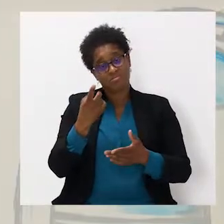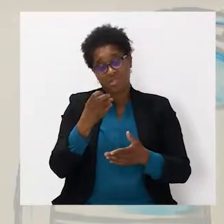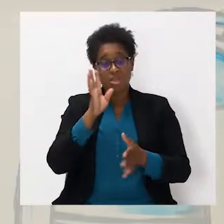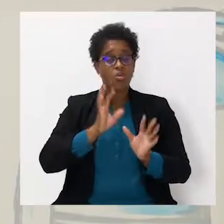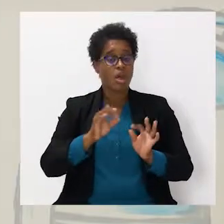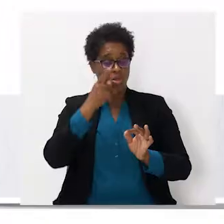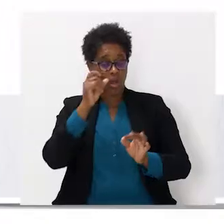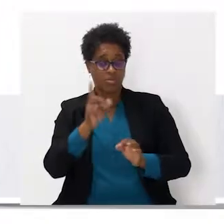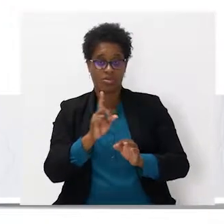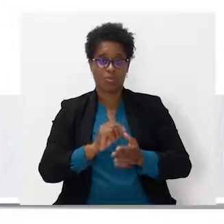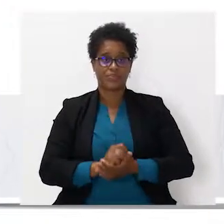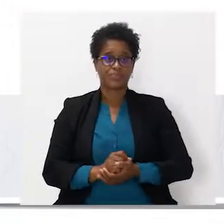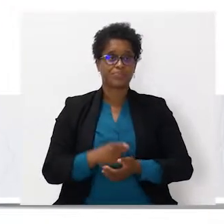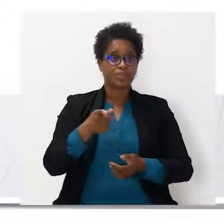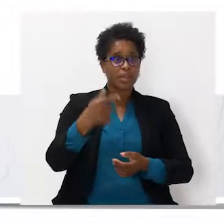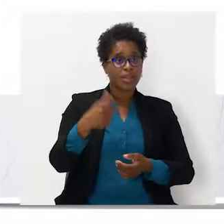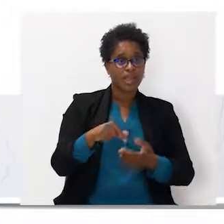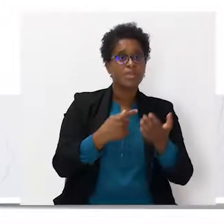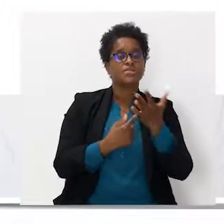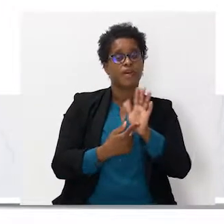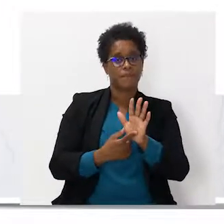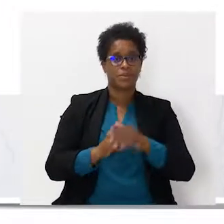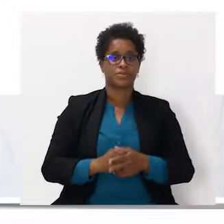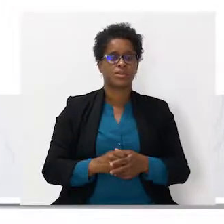dos homens. Aqui temos exemplos.